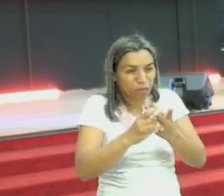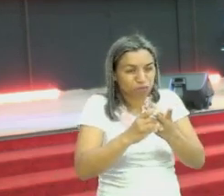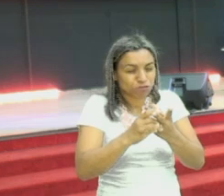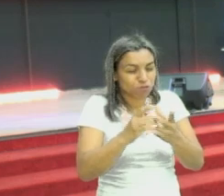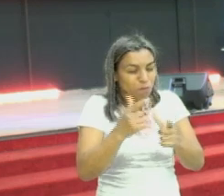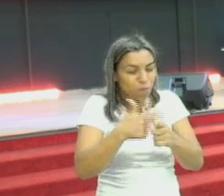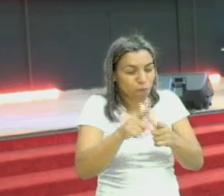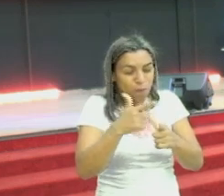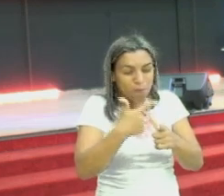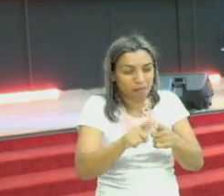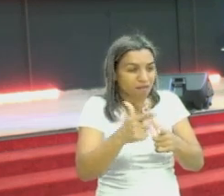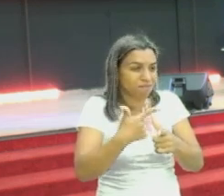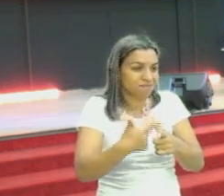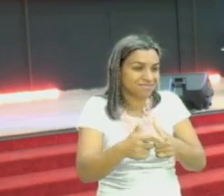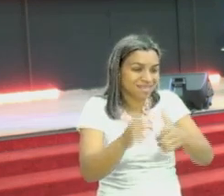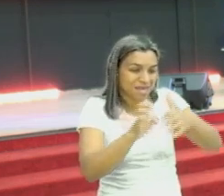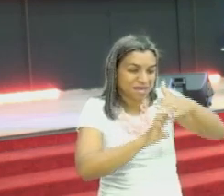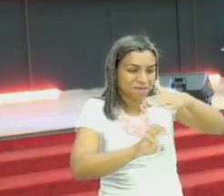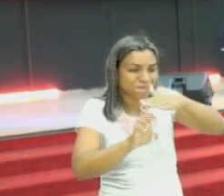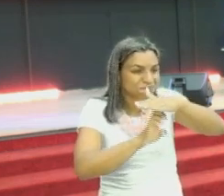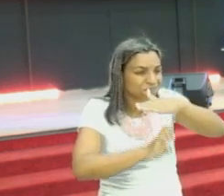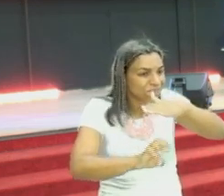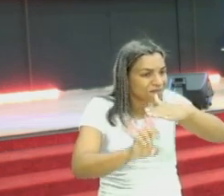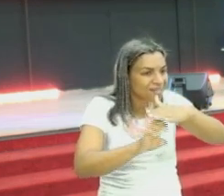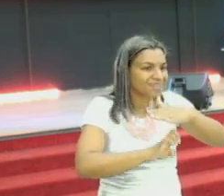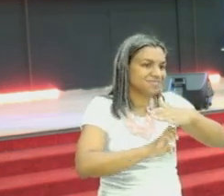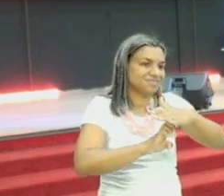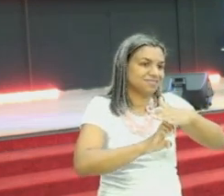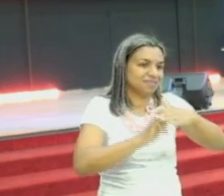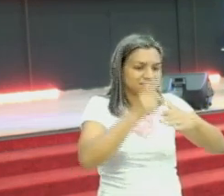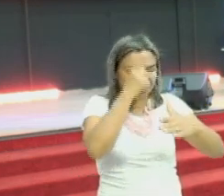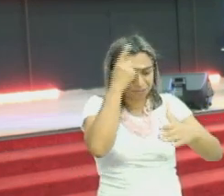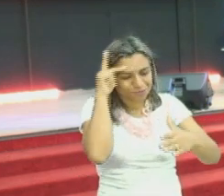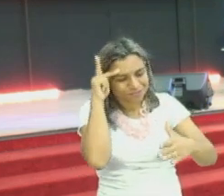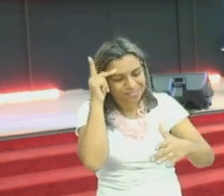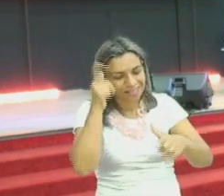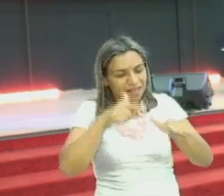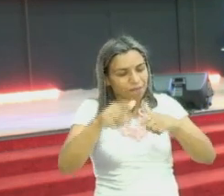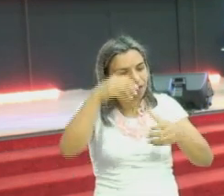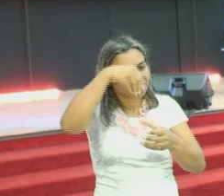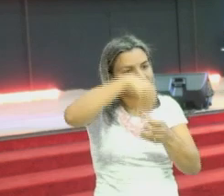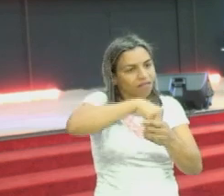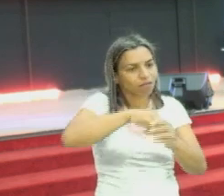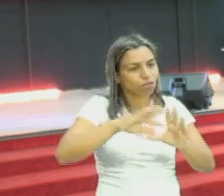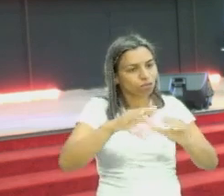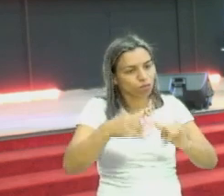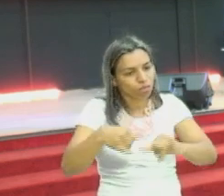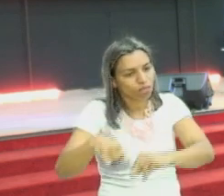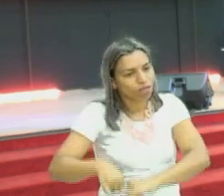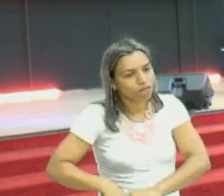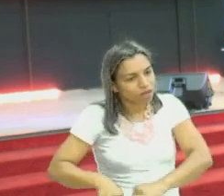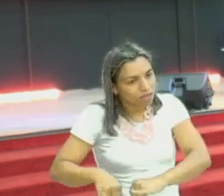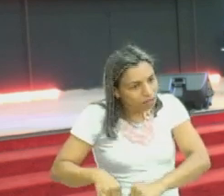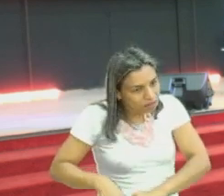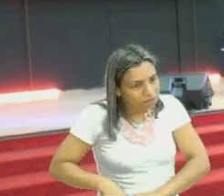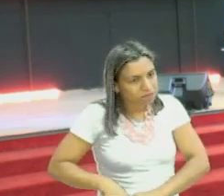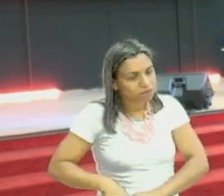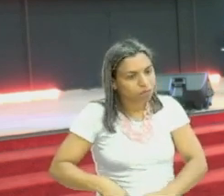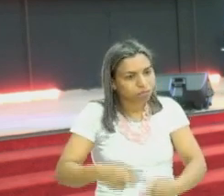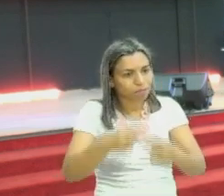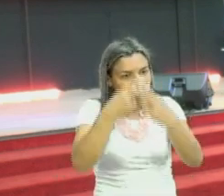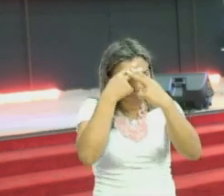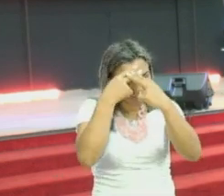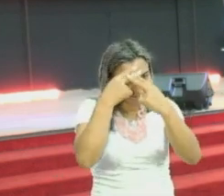empresas cujos funcionários, colaboradores estão feridos, porque a vida é assim,